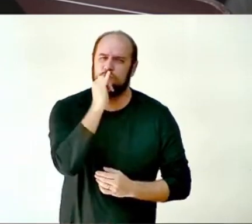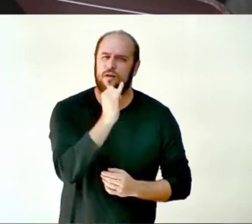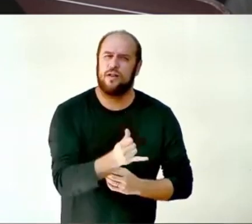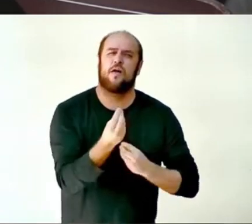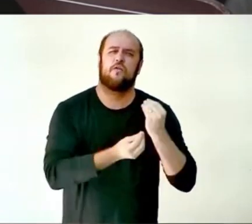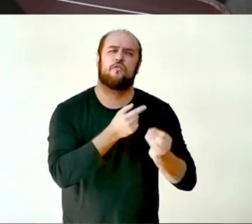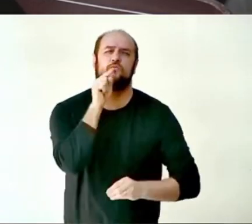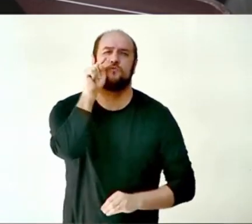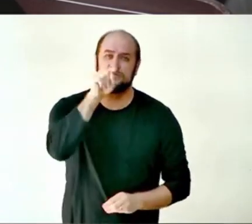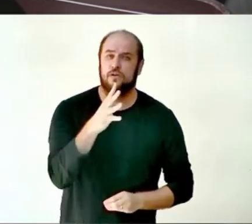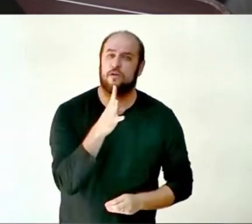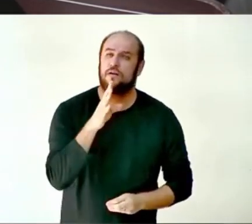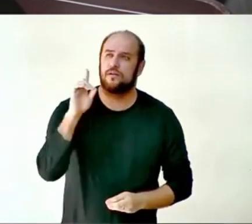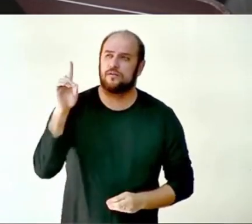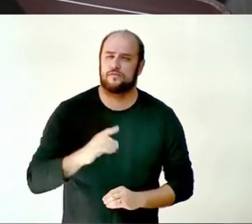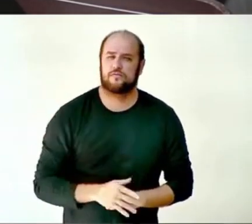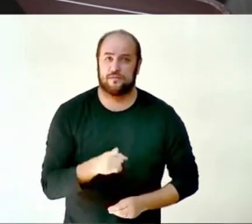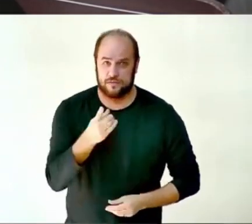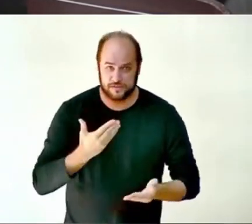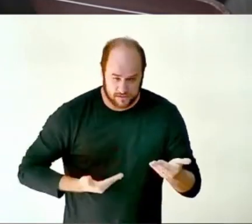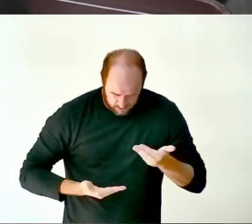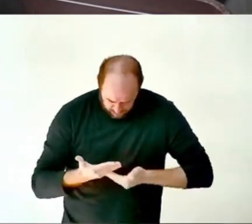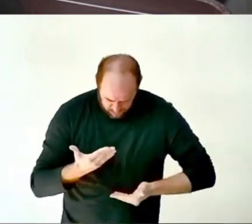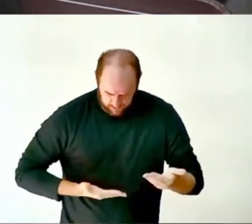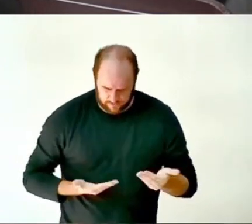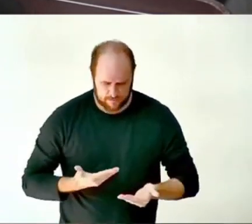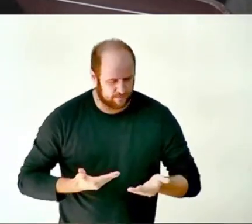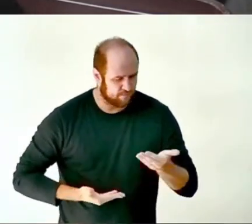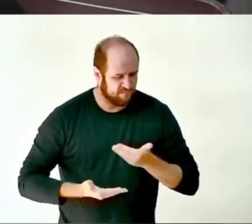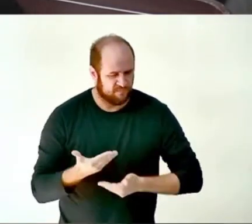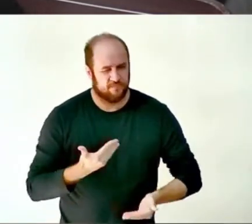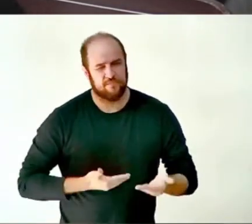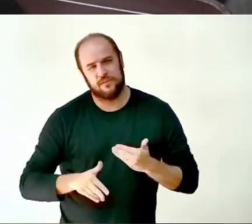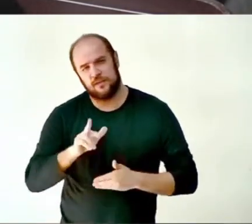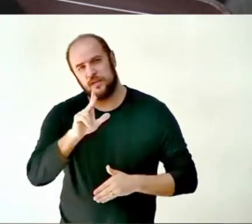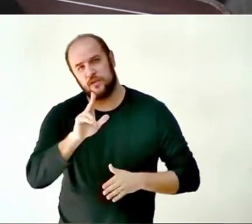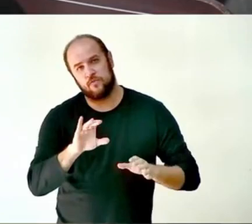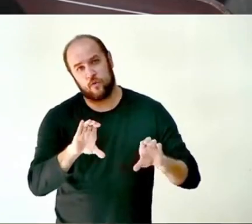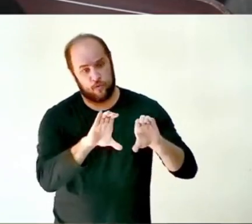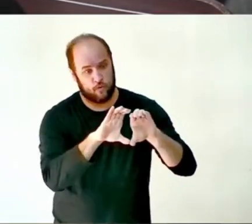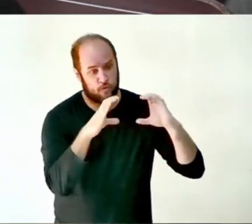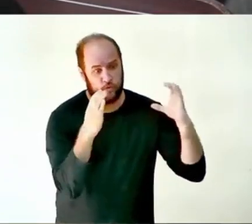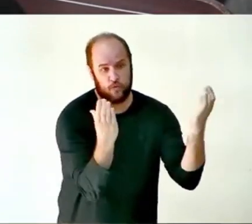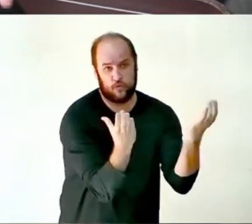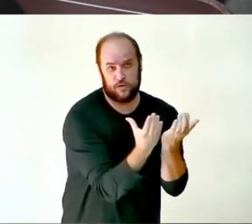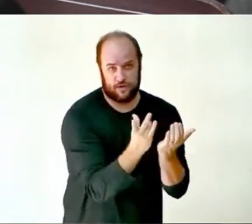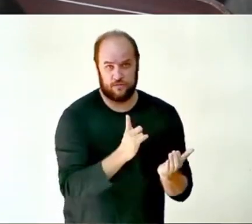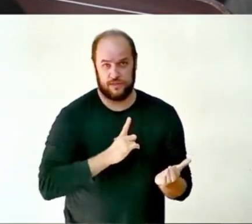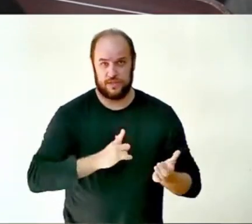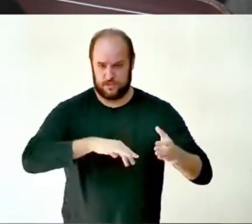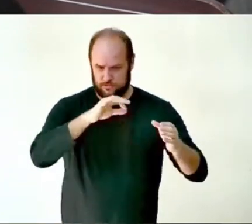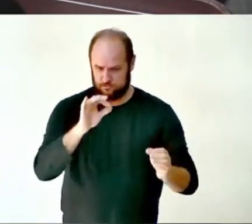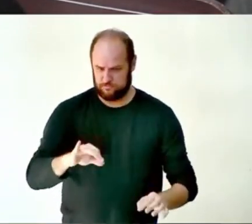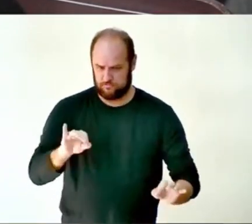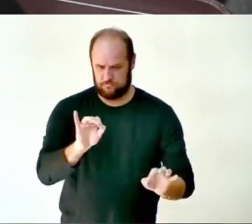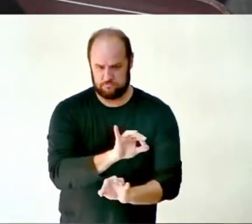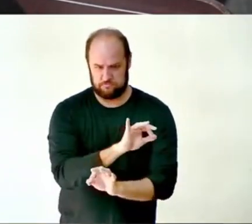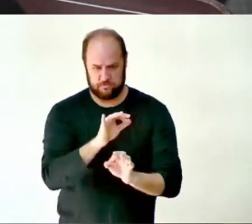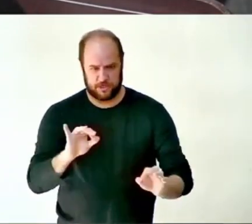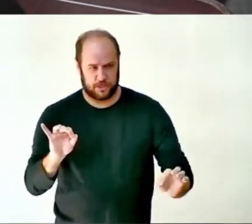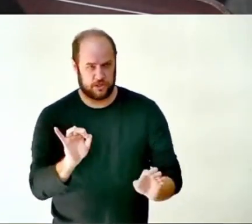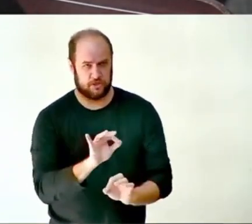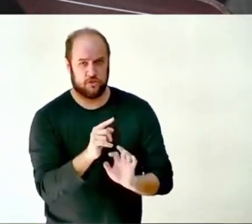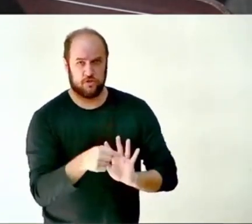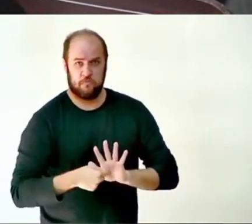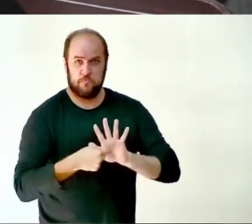Deus. Se você vai servir, serve como se você fizesse parte de um coral e tivesse um regente. E aí é com os regentes